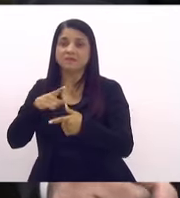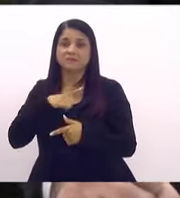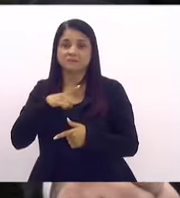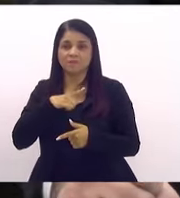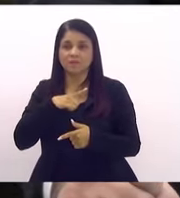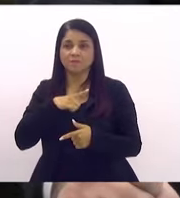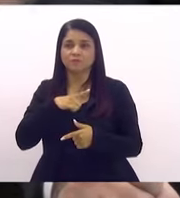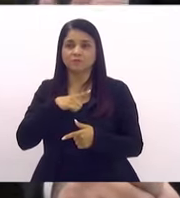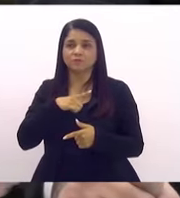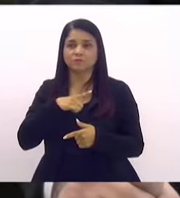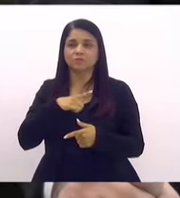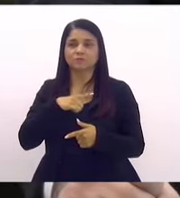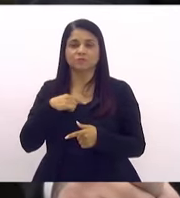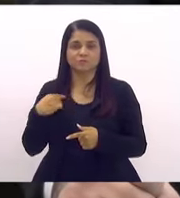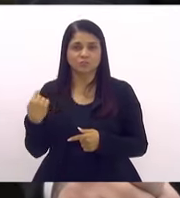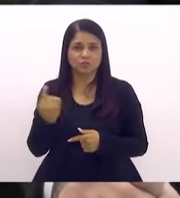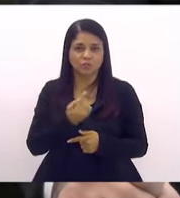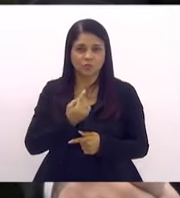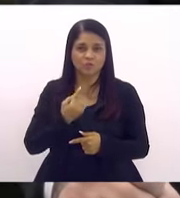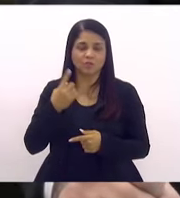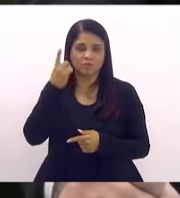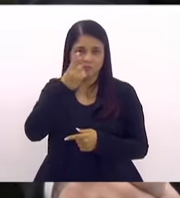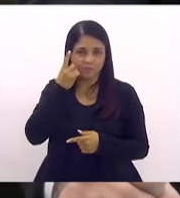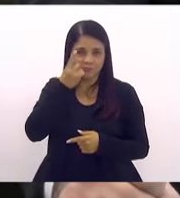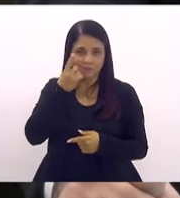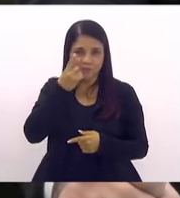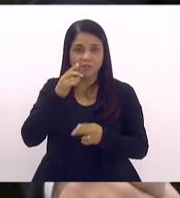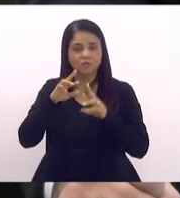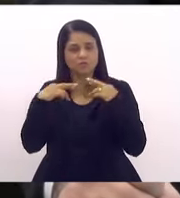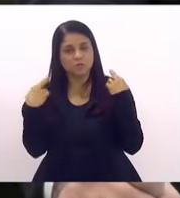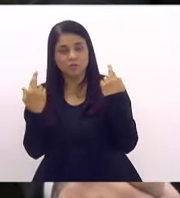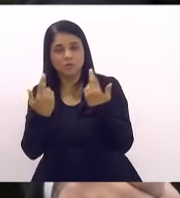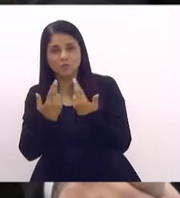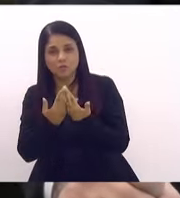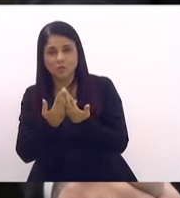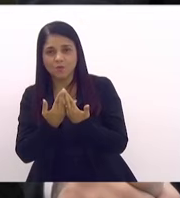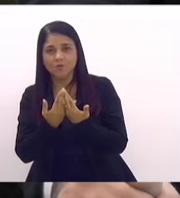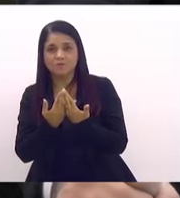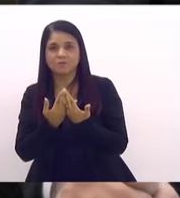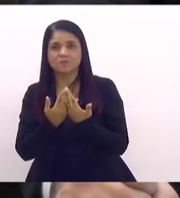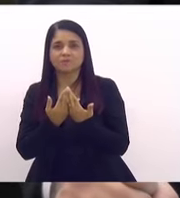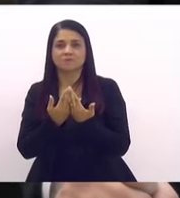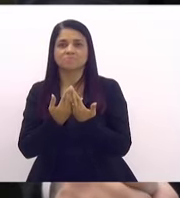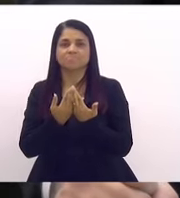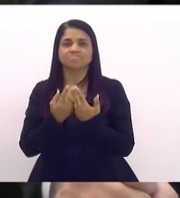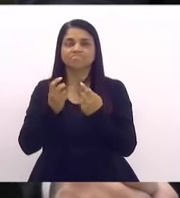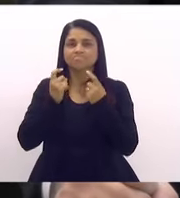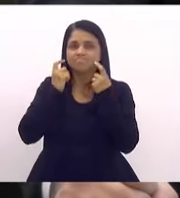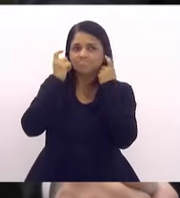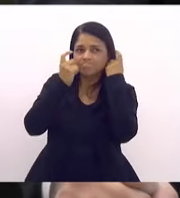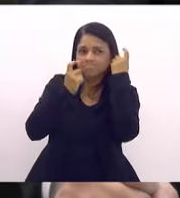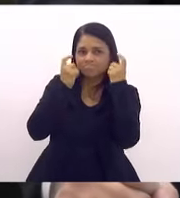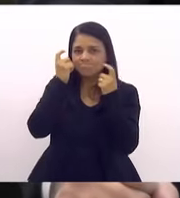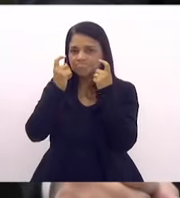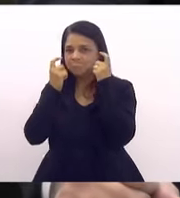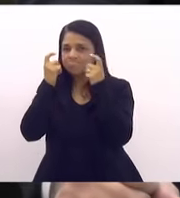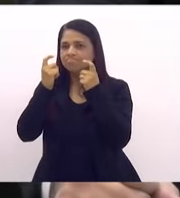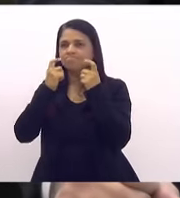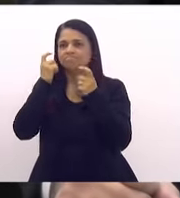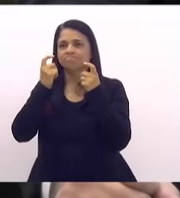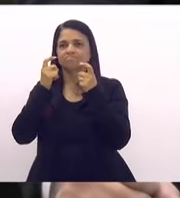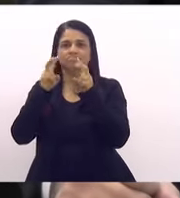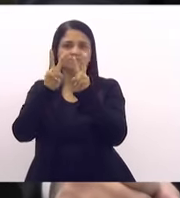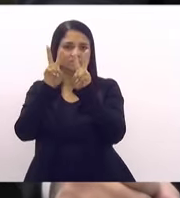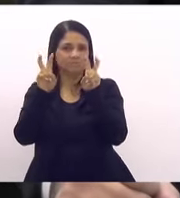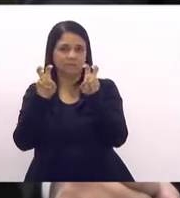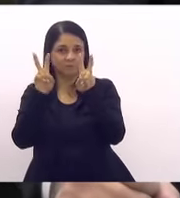aqui, através de todos os deputados, não é, reuniões que nos trazem preocupações, não é,